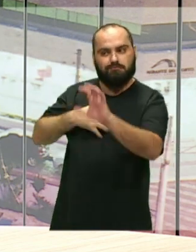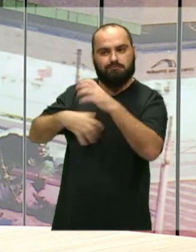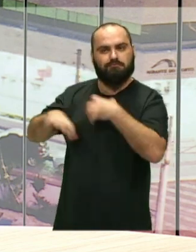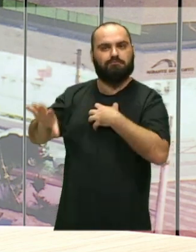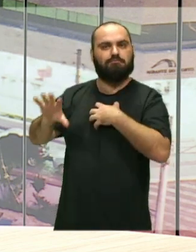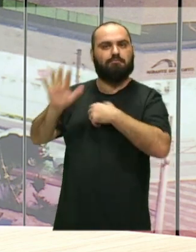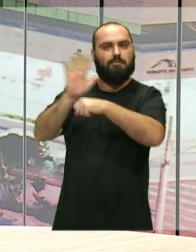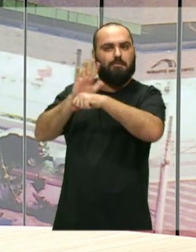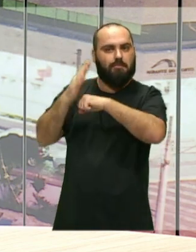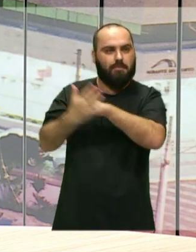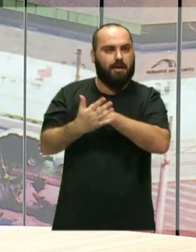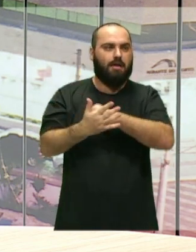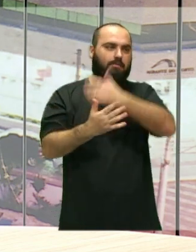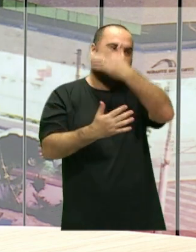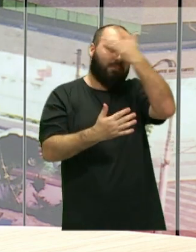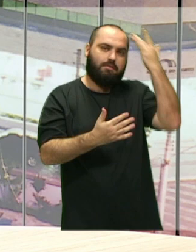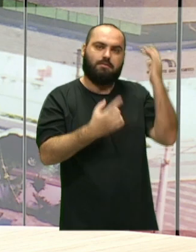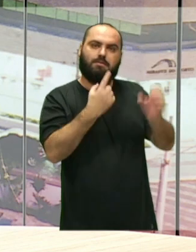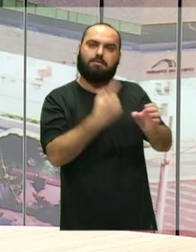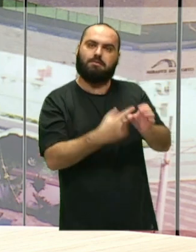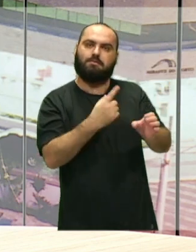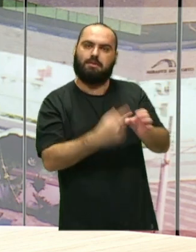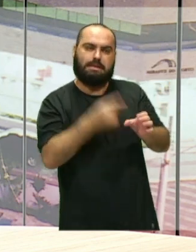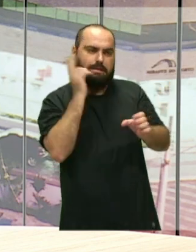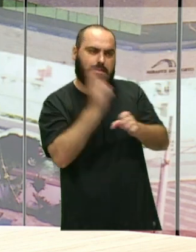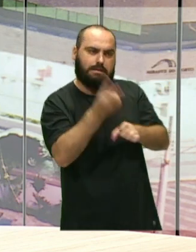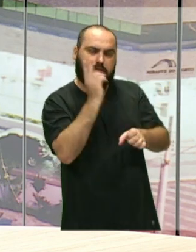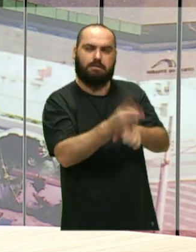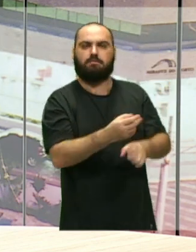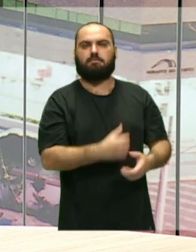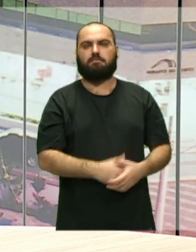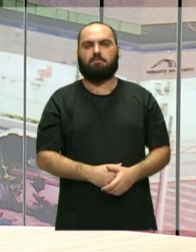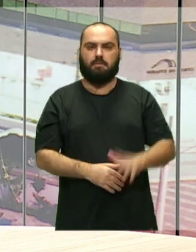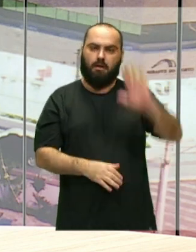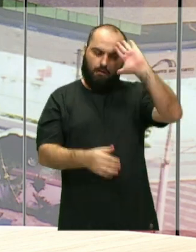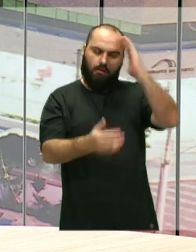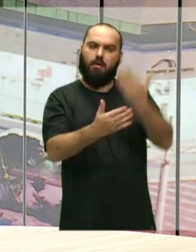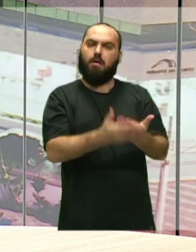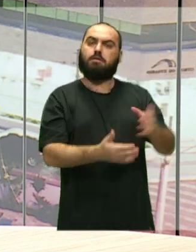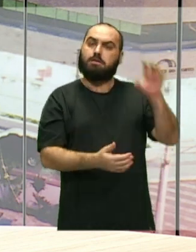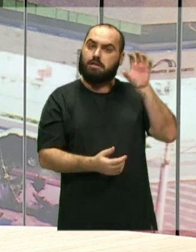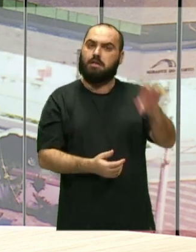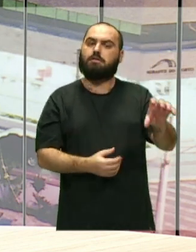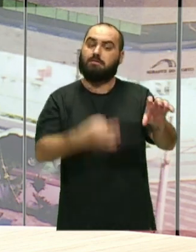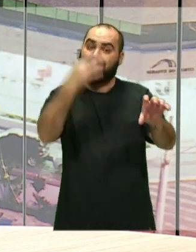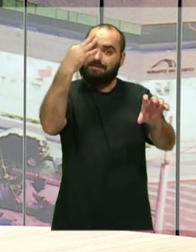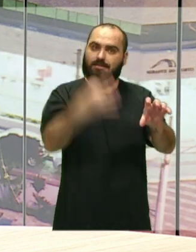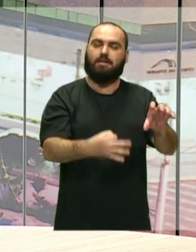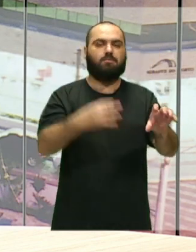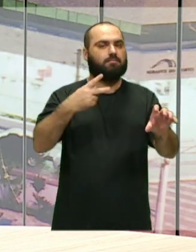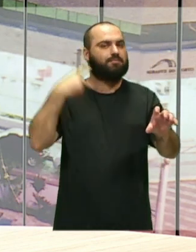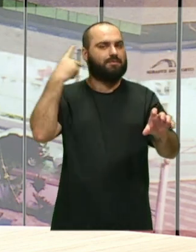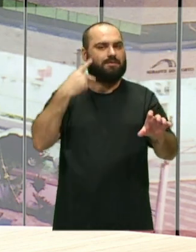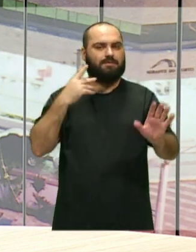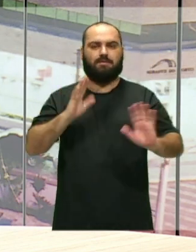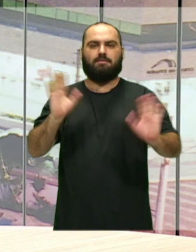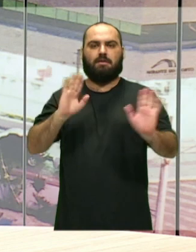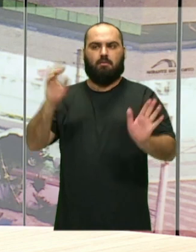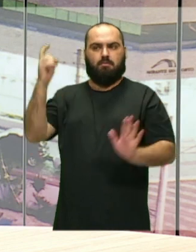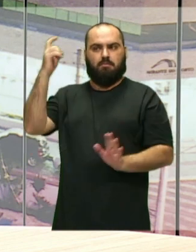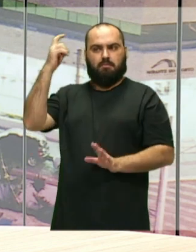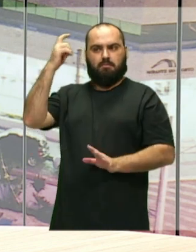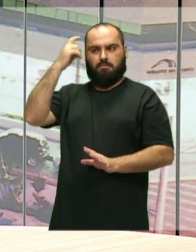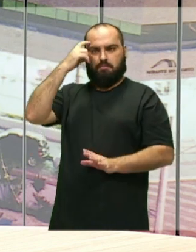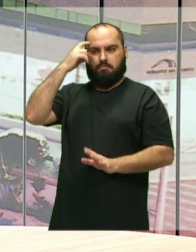nos bairros na cidade pensando sempre no outro eu acredito que esse é o jeito certo de fazer política né não pensar em si